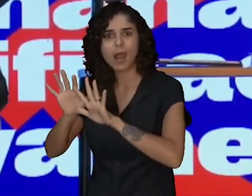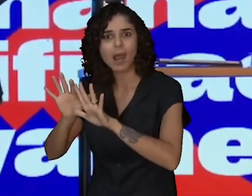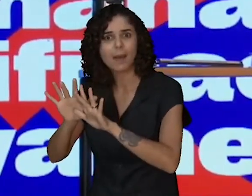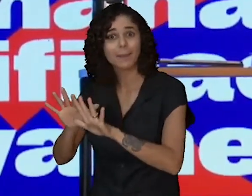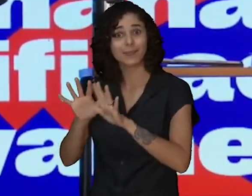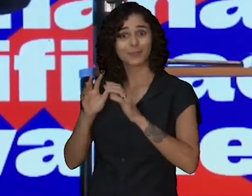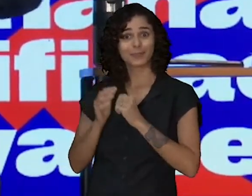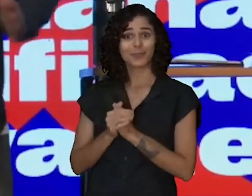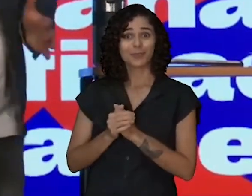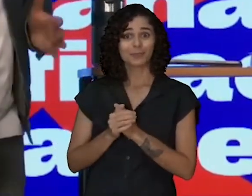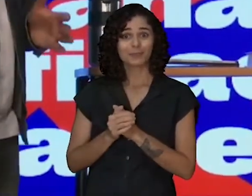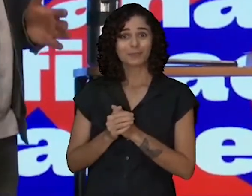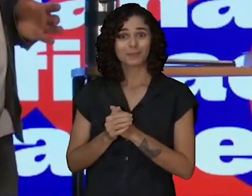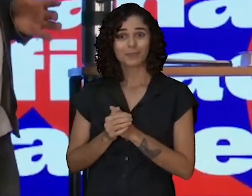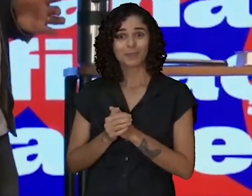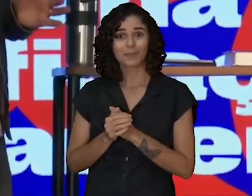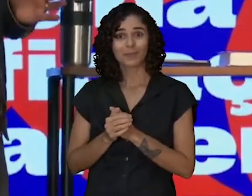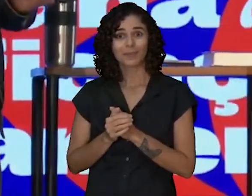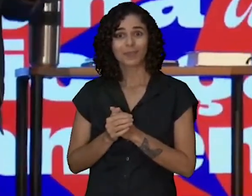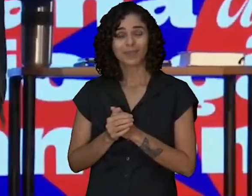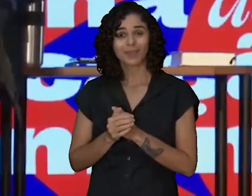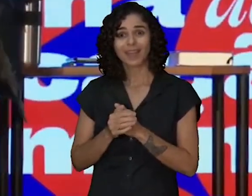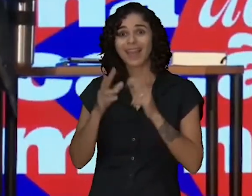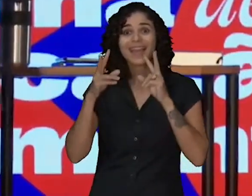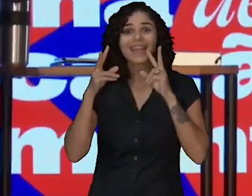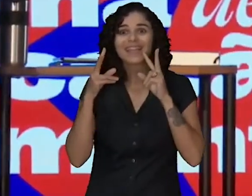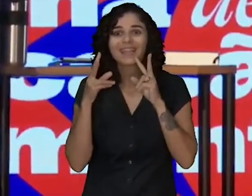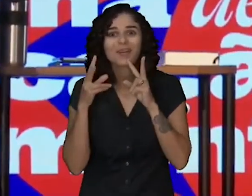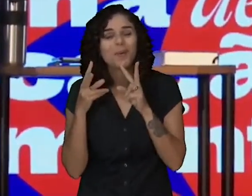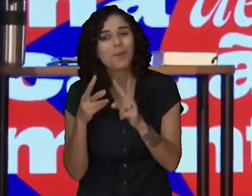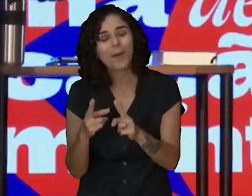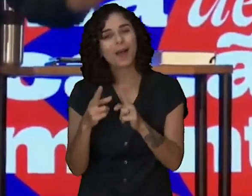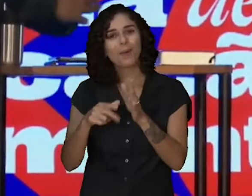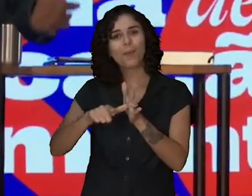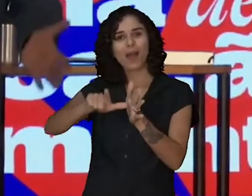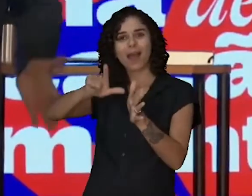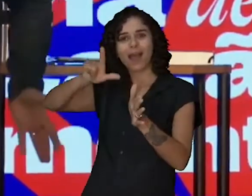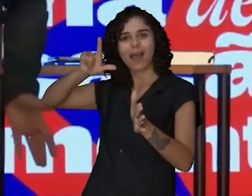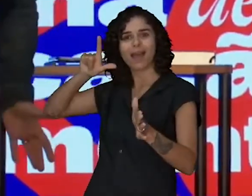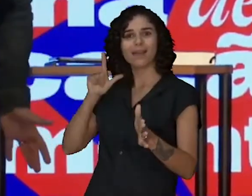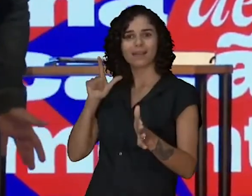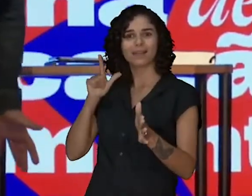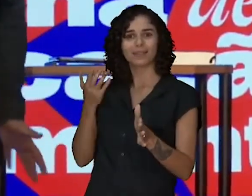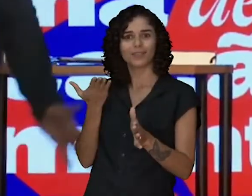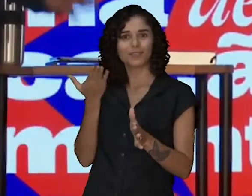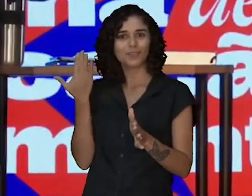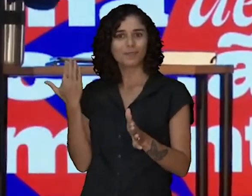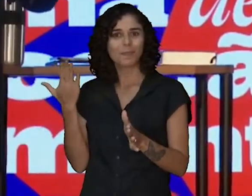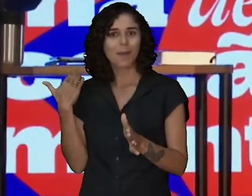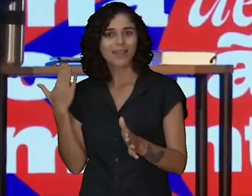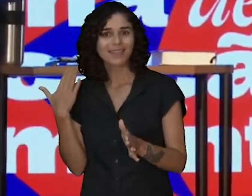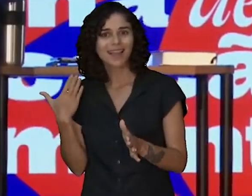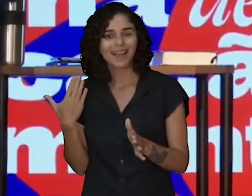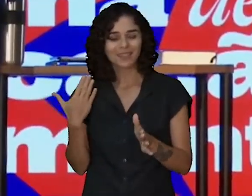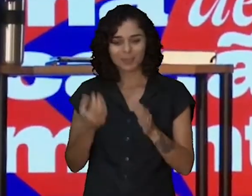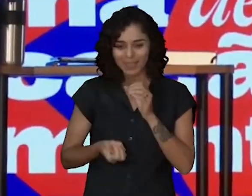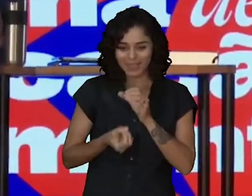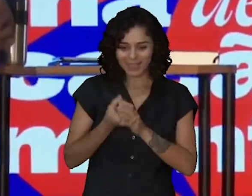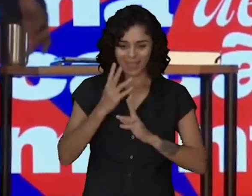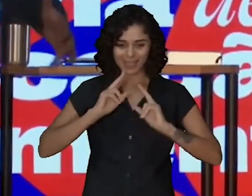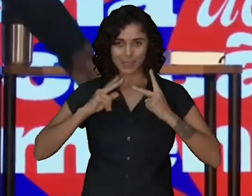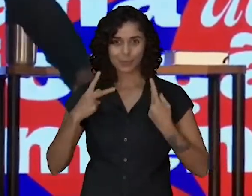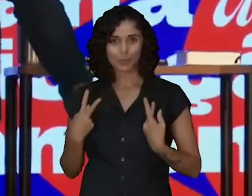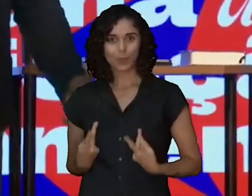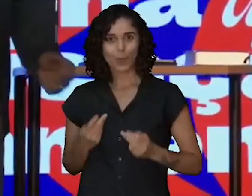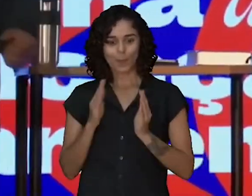de vida nas narinas, que são só barro, daquele boneco que ele fez, e aquele